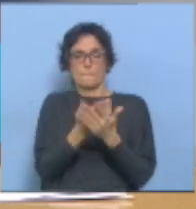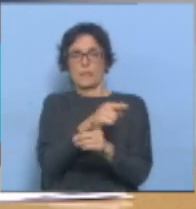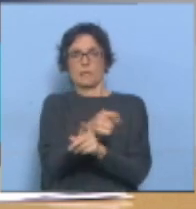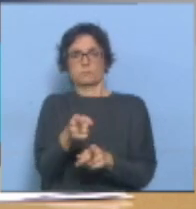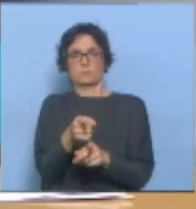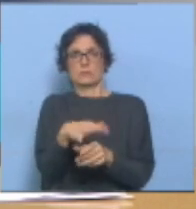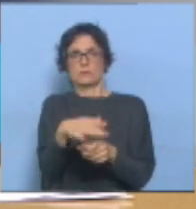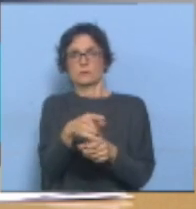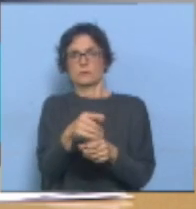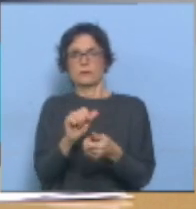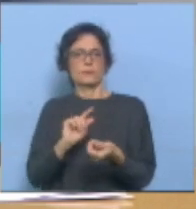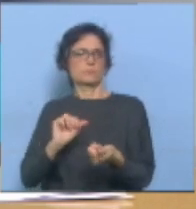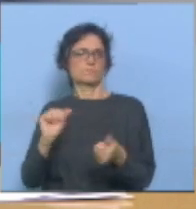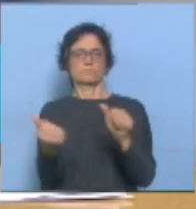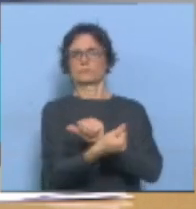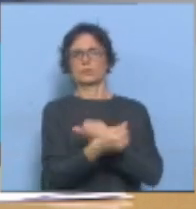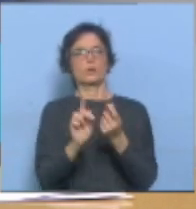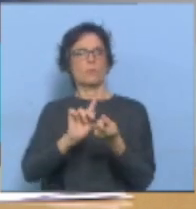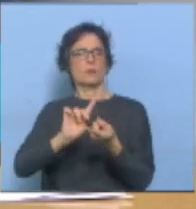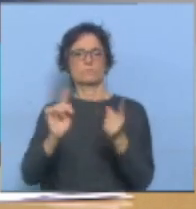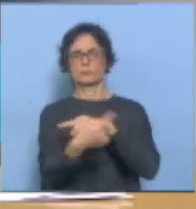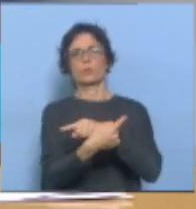da sociedade que se devem manter como estão.